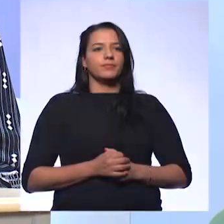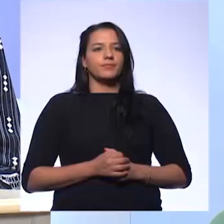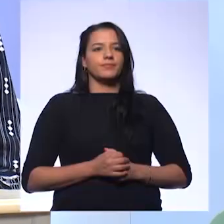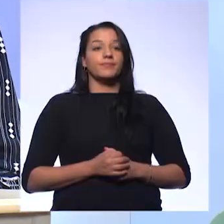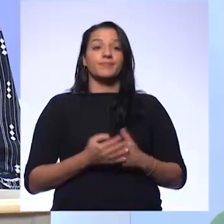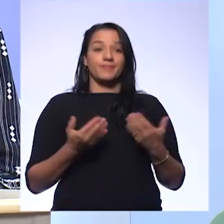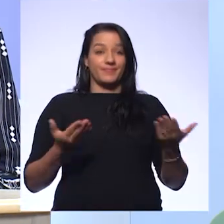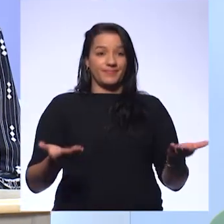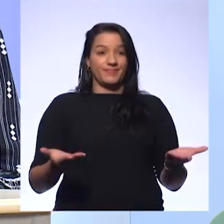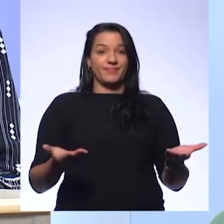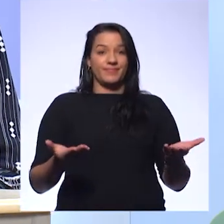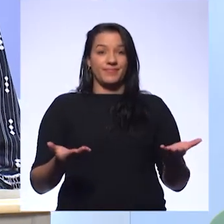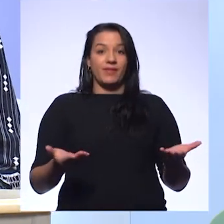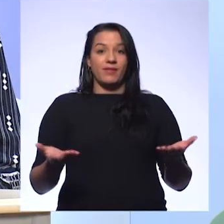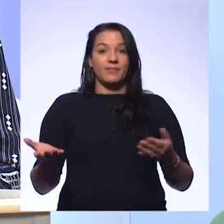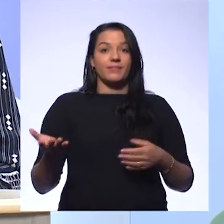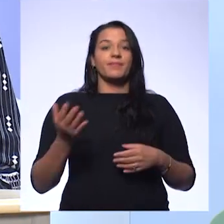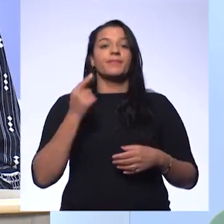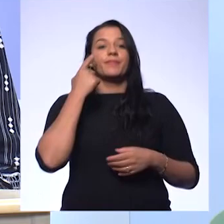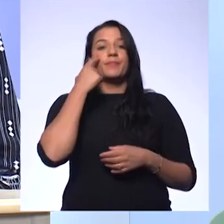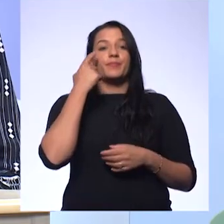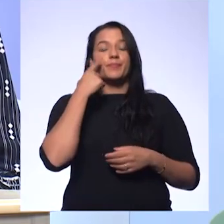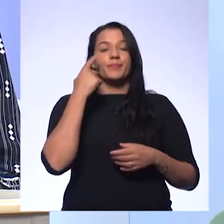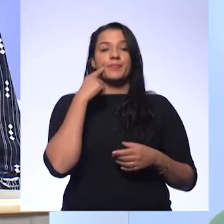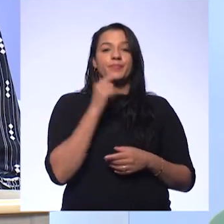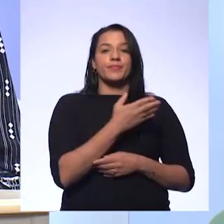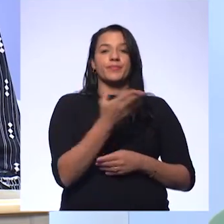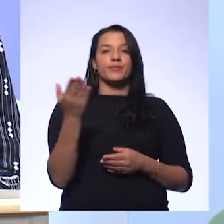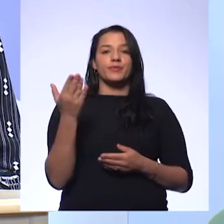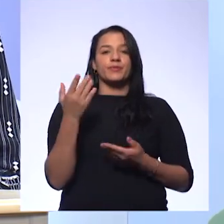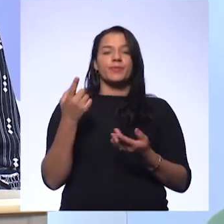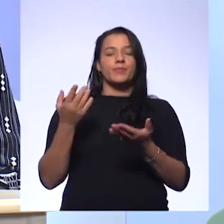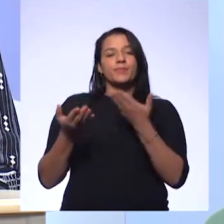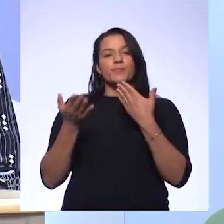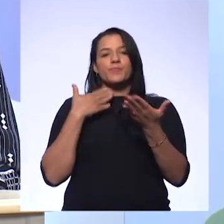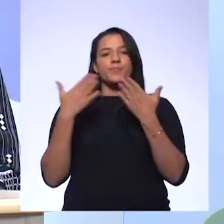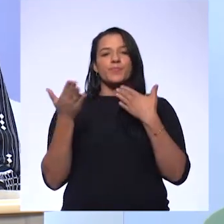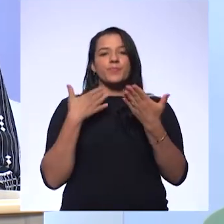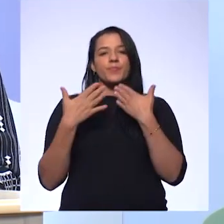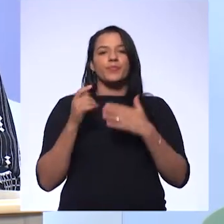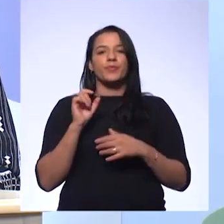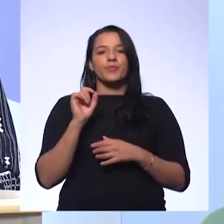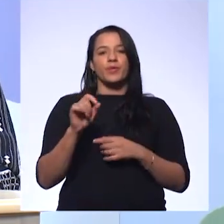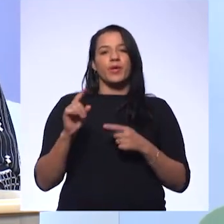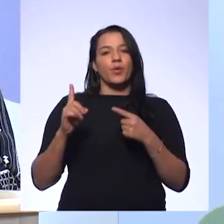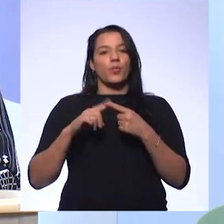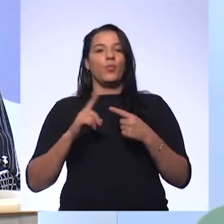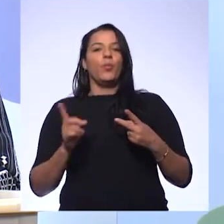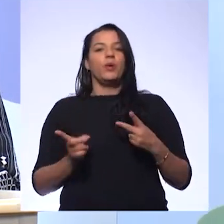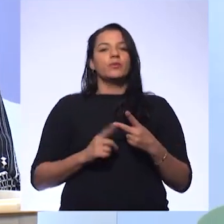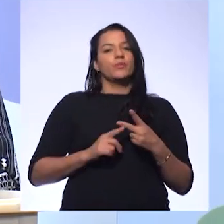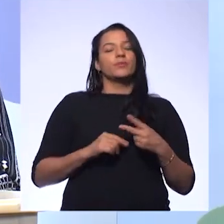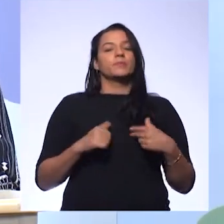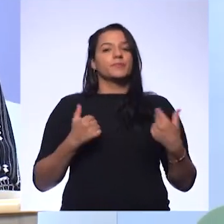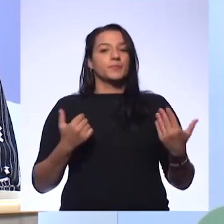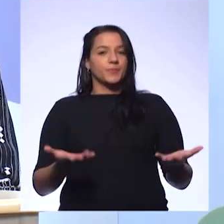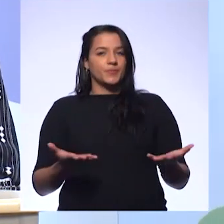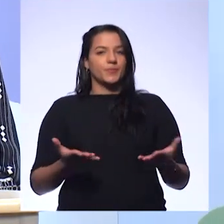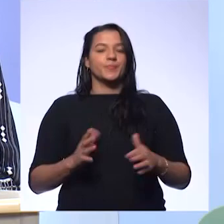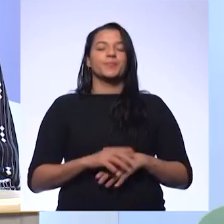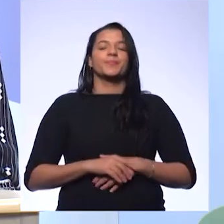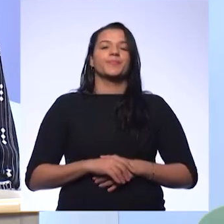Vamos lá, gente. Vamos ver o que vocês estão discutindo aqui. Golpe ou revolução? Eis a